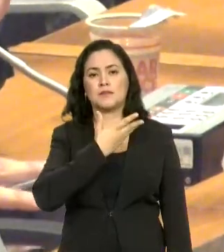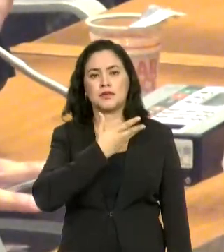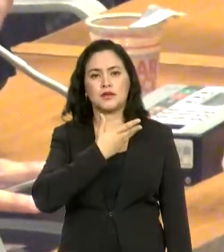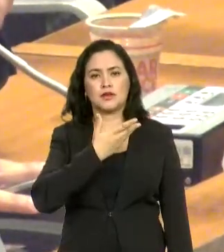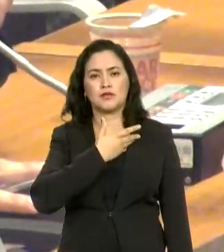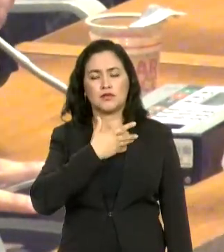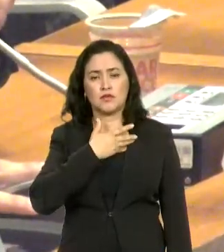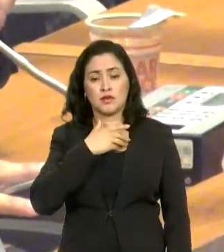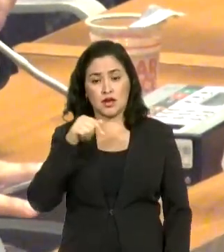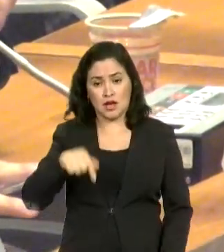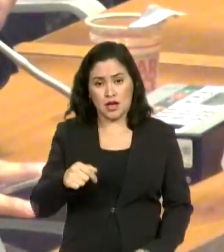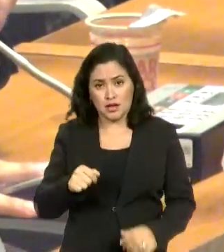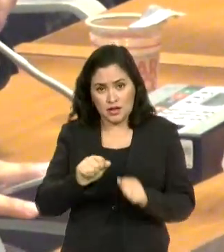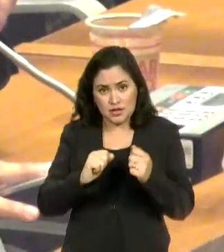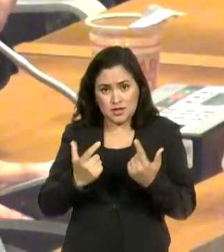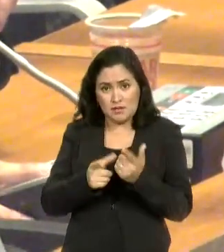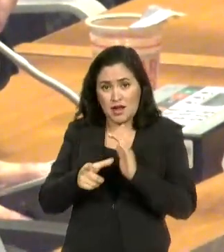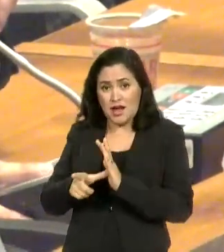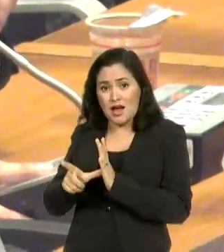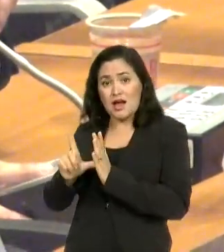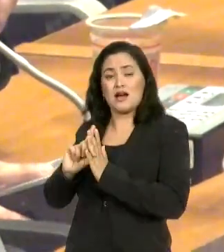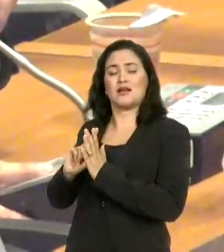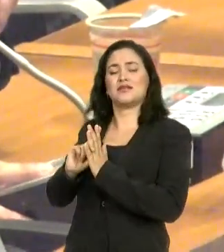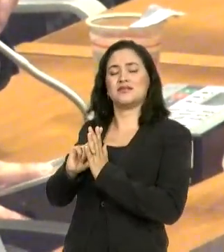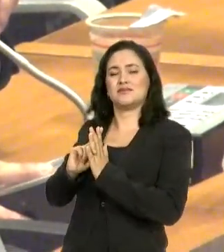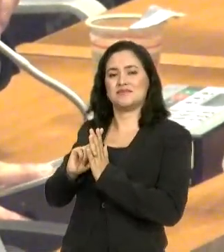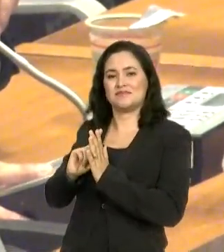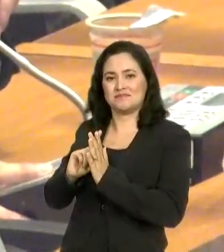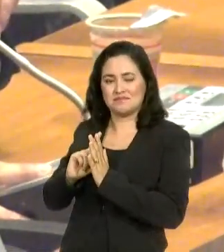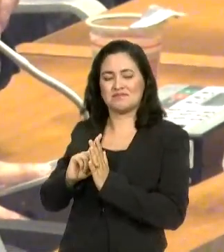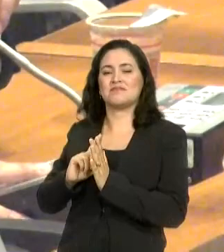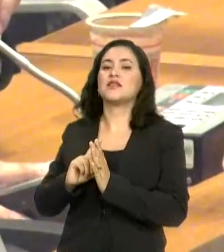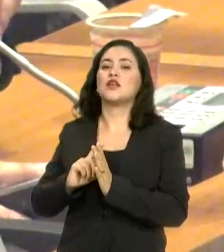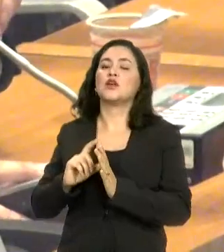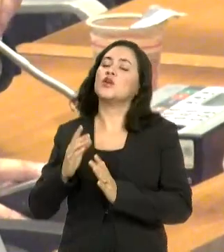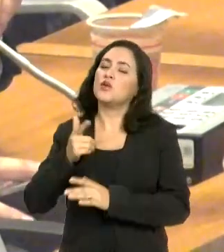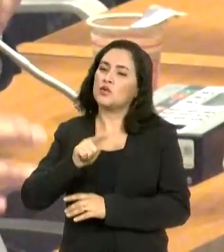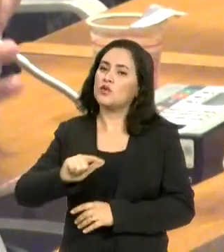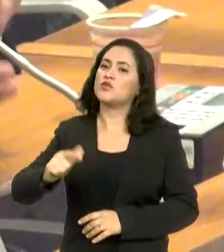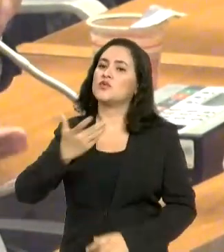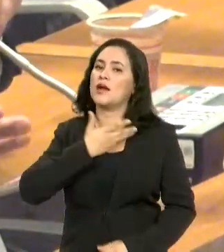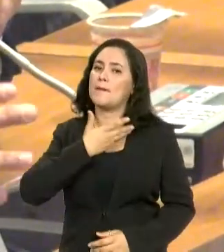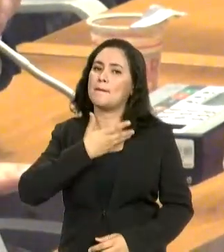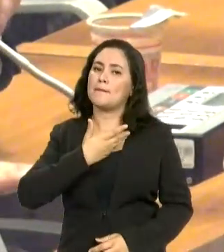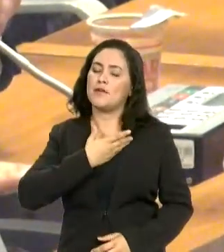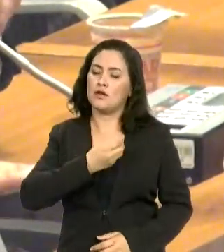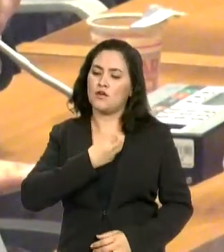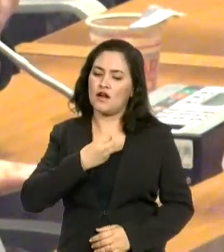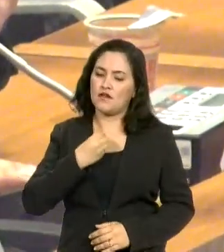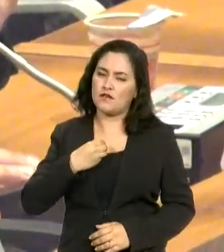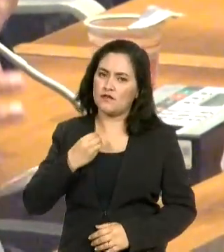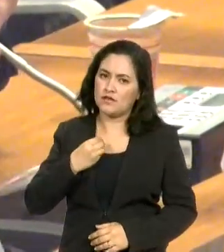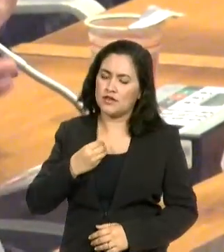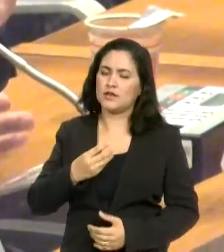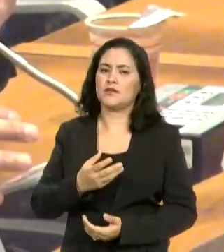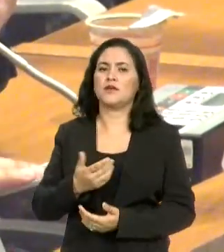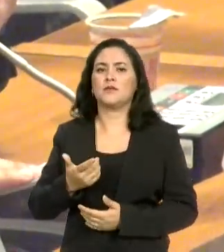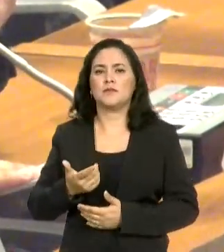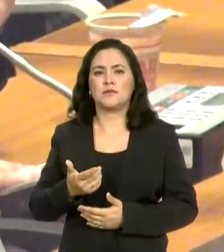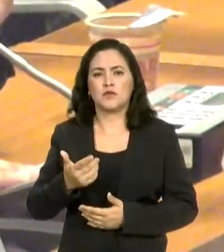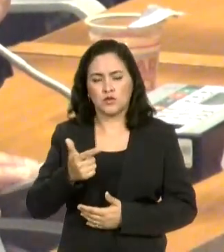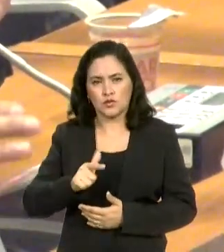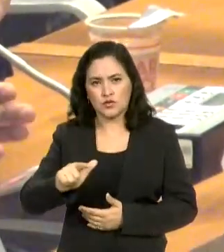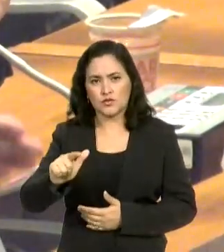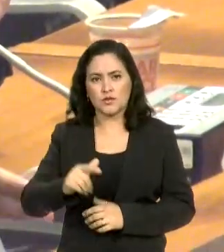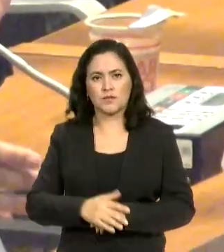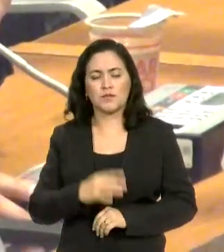assim, com certeza, após a finalização deste mandato. Deputado Macionais, que vai para Brasília, o deputado